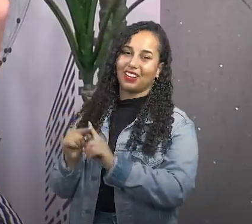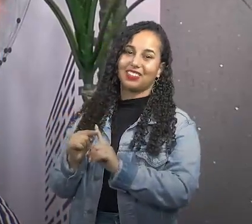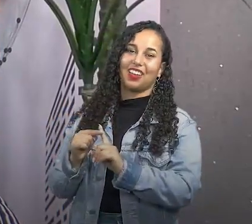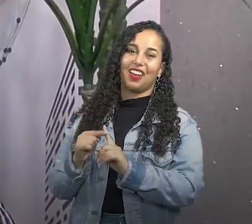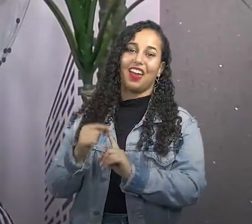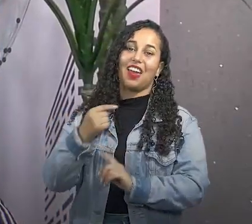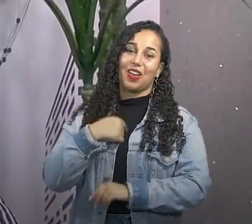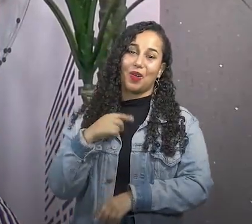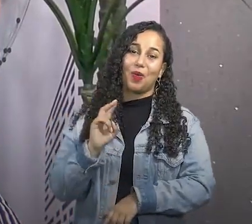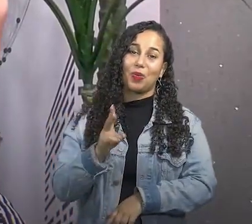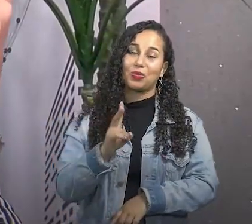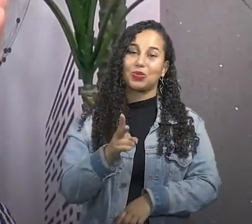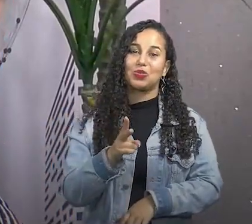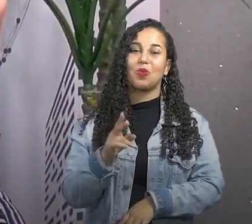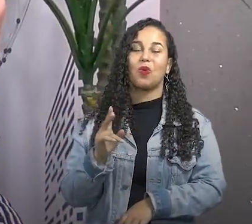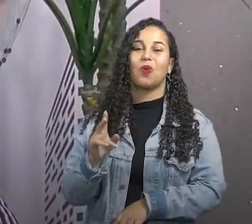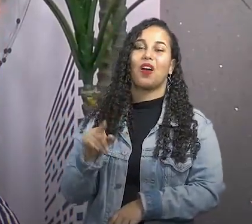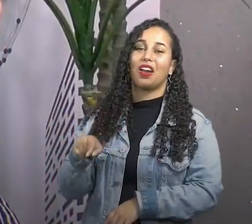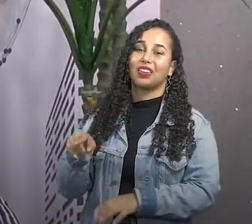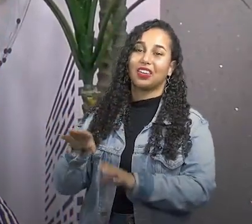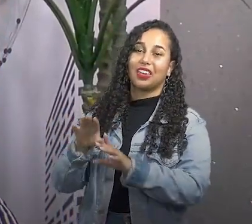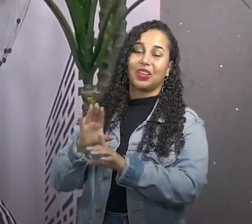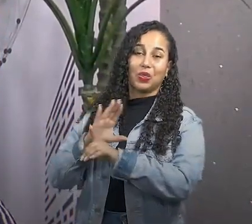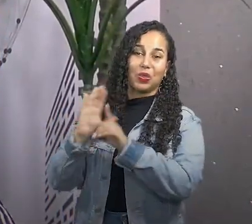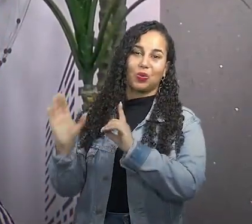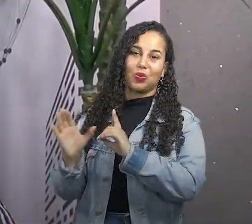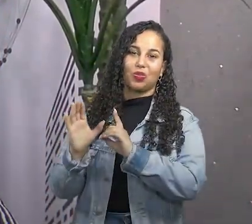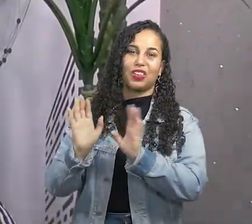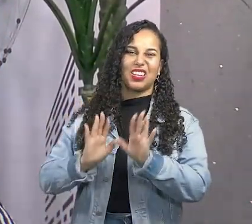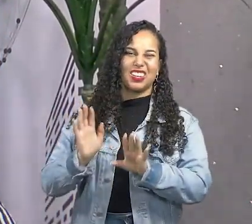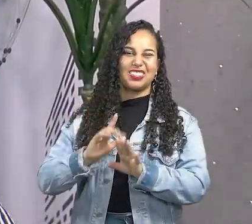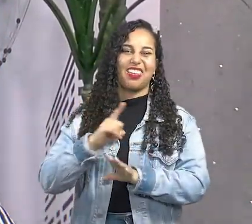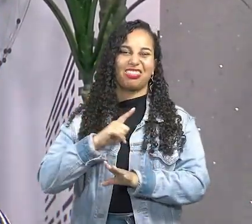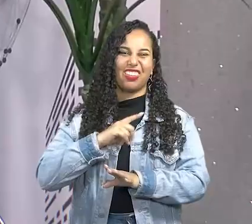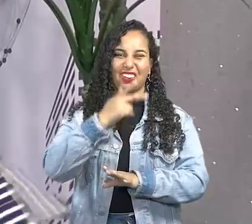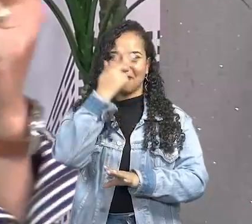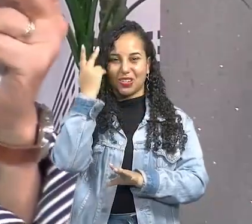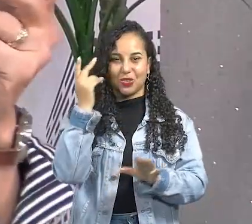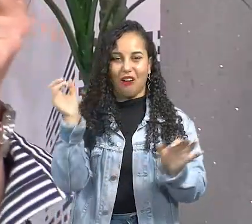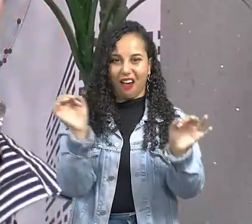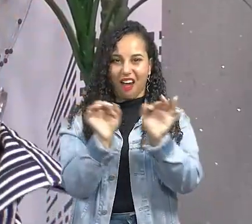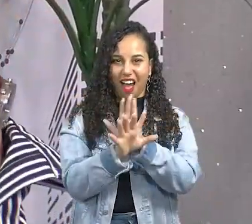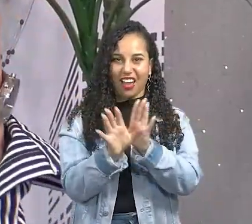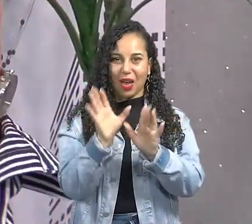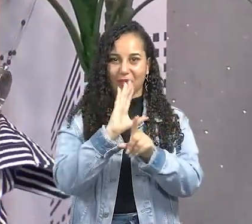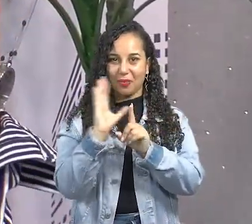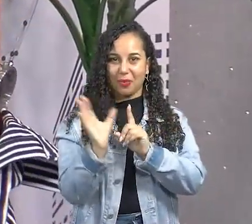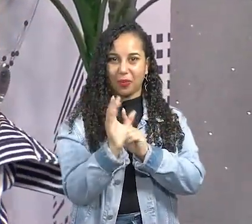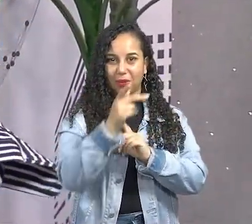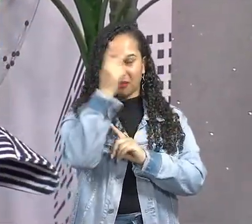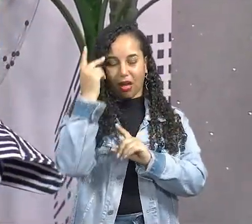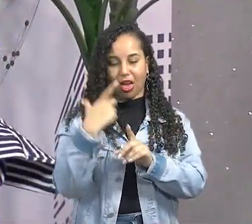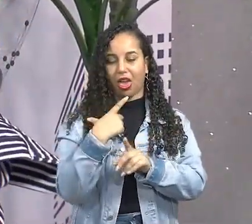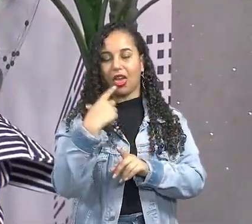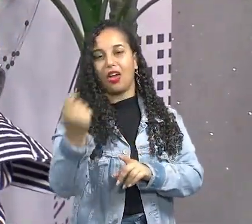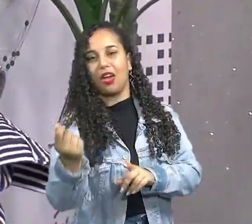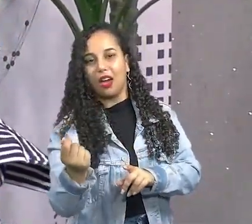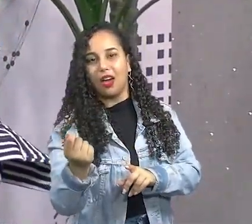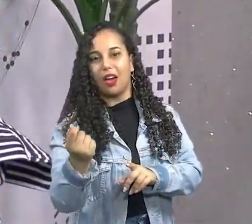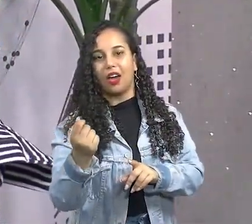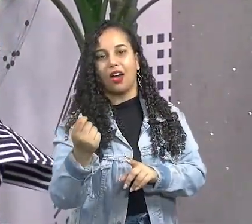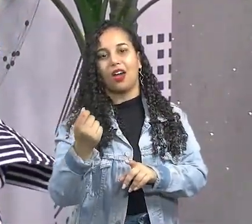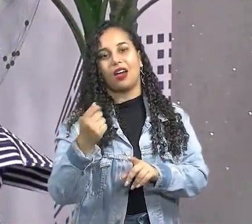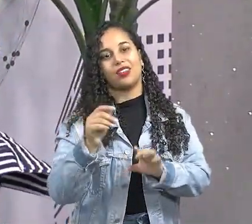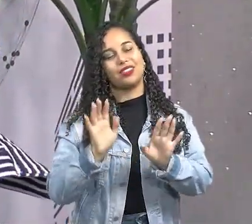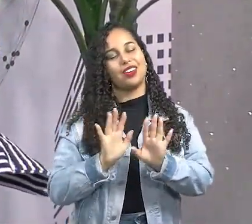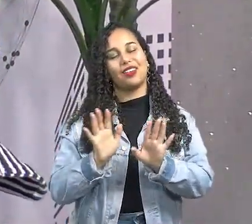pastores que ainda permanecem no culto um pouco. Muitos pastores terminam o culto, eles já entram para a sala, não